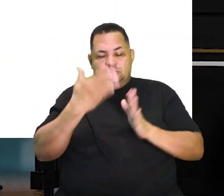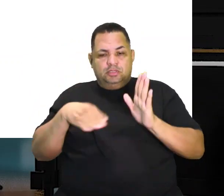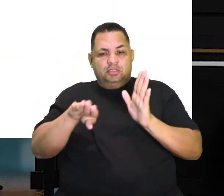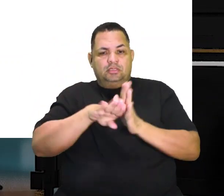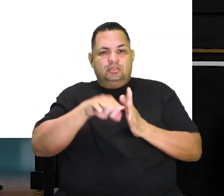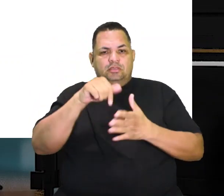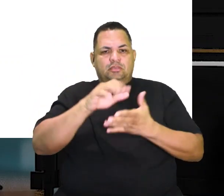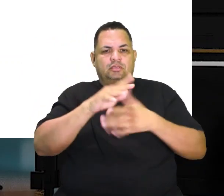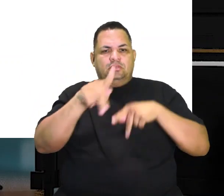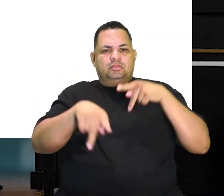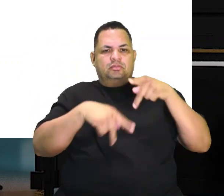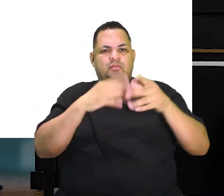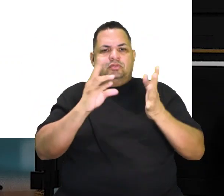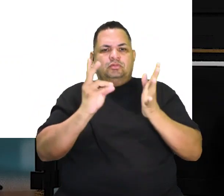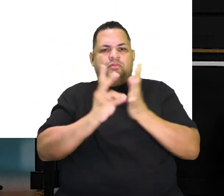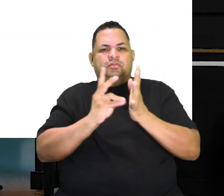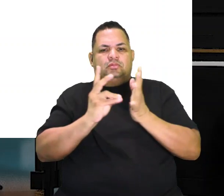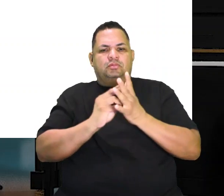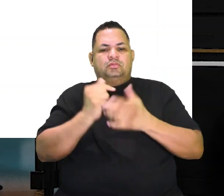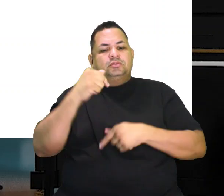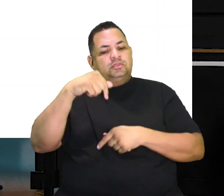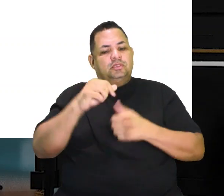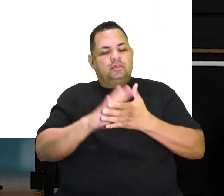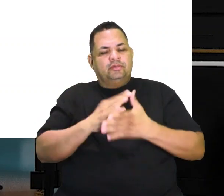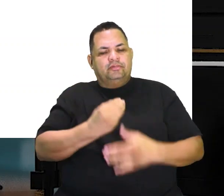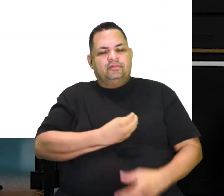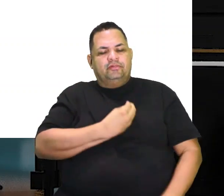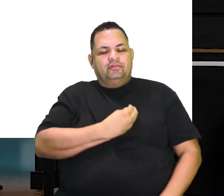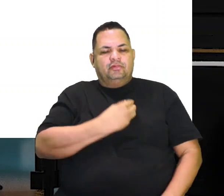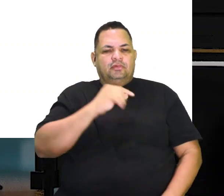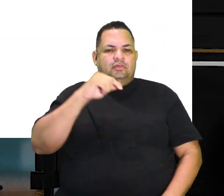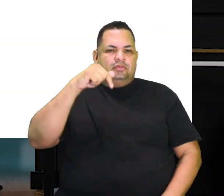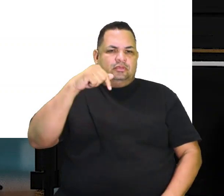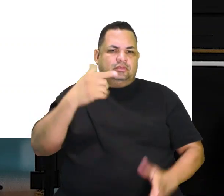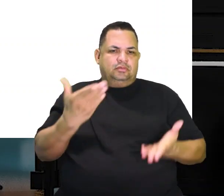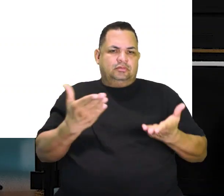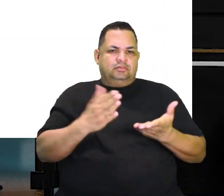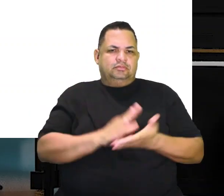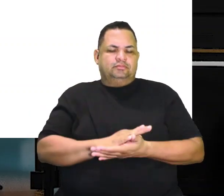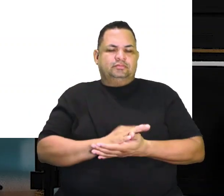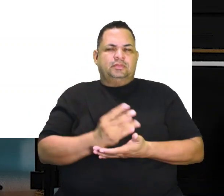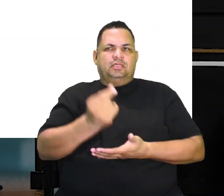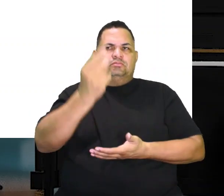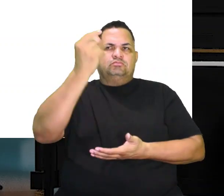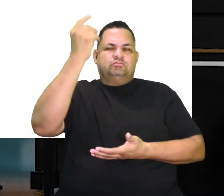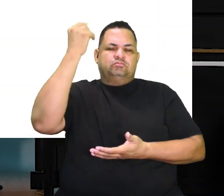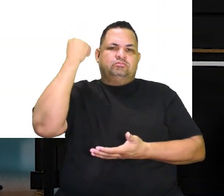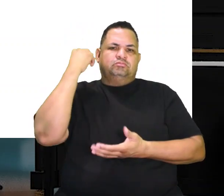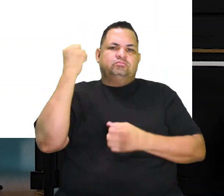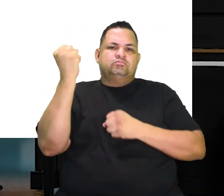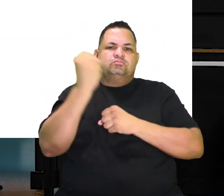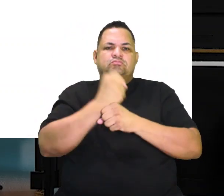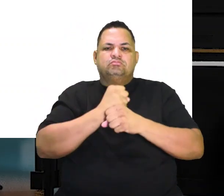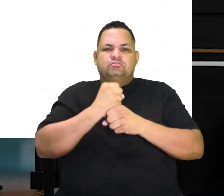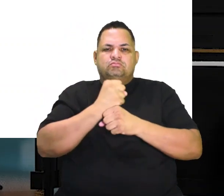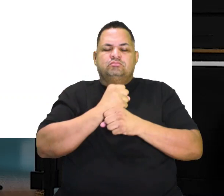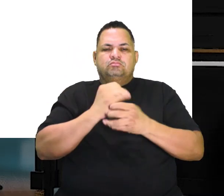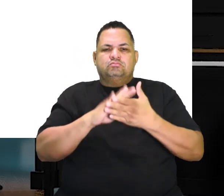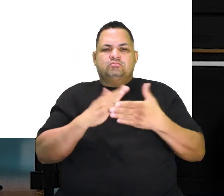com os povos indígenas que já habitavam nessa região há centenas de anos, né, podemos dizer